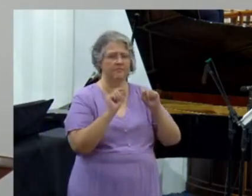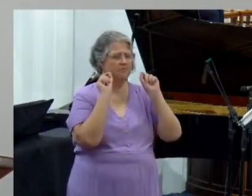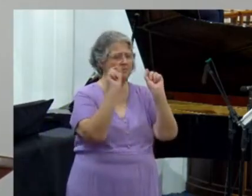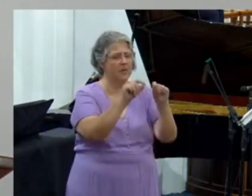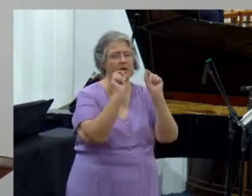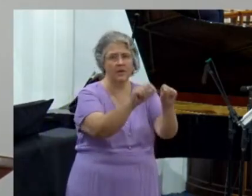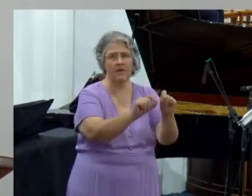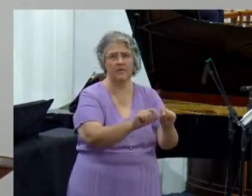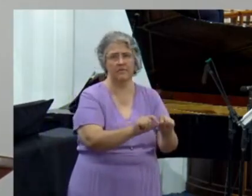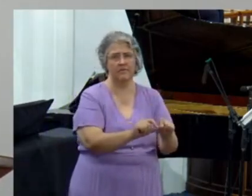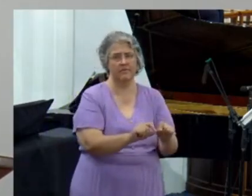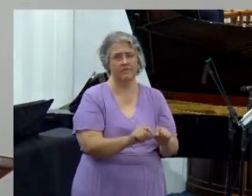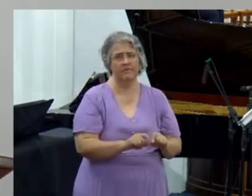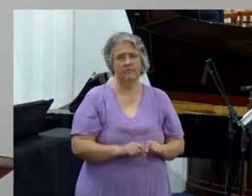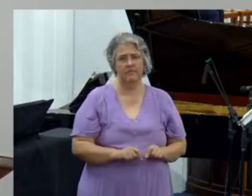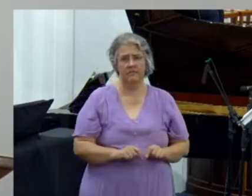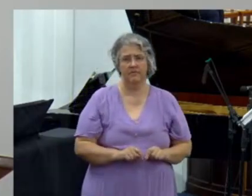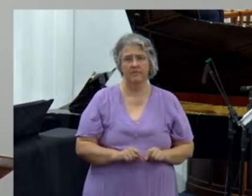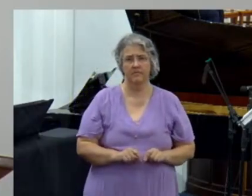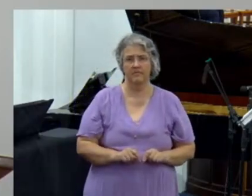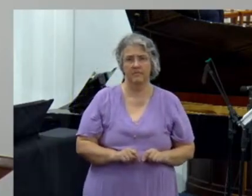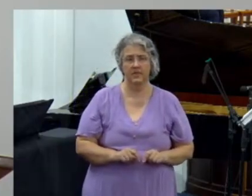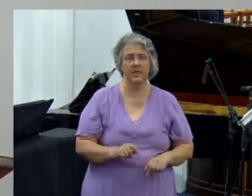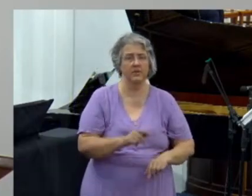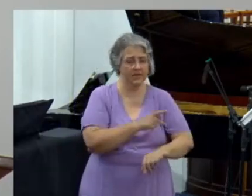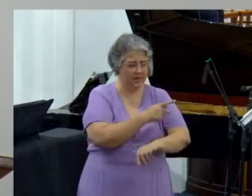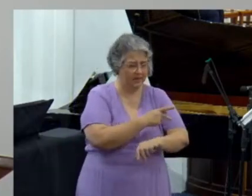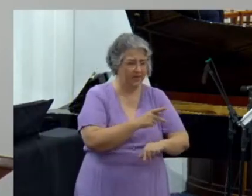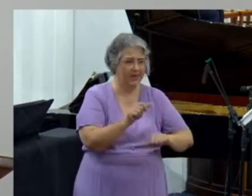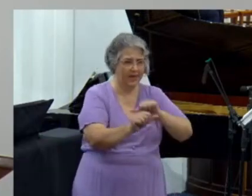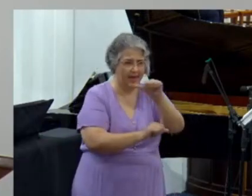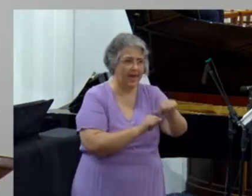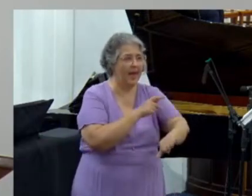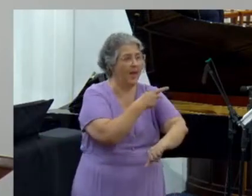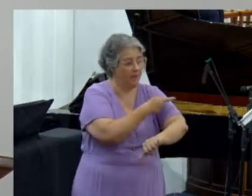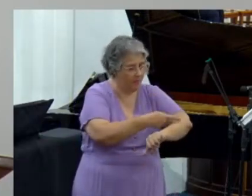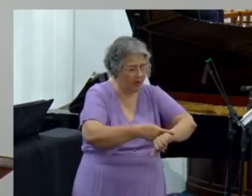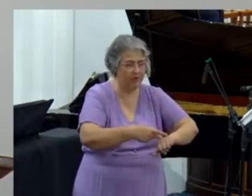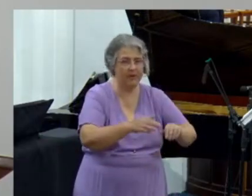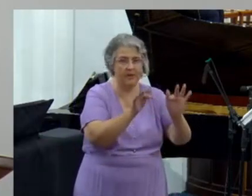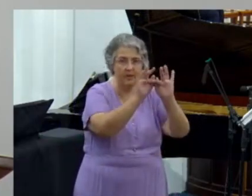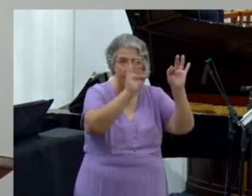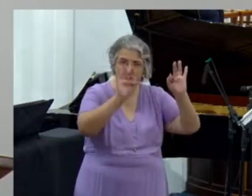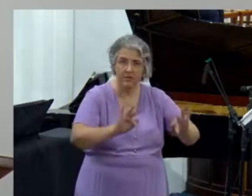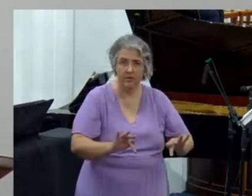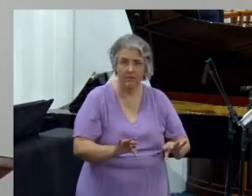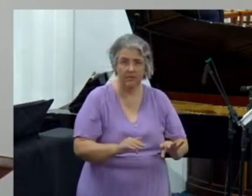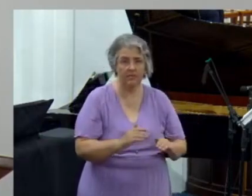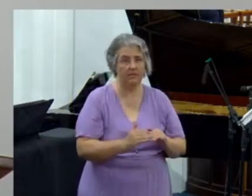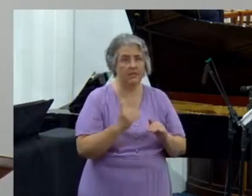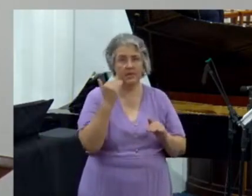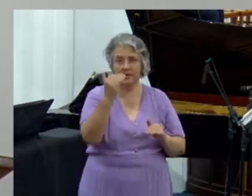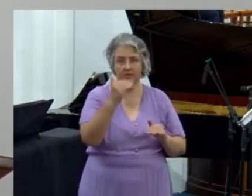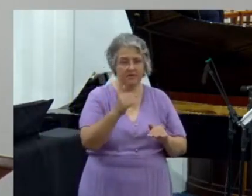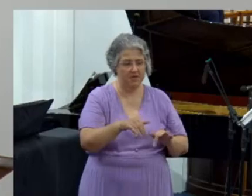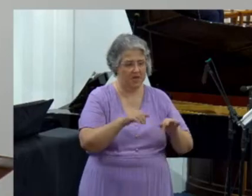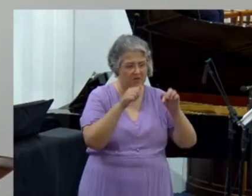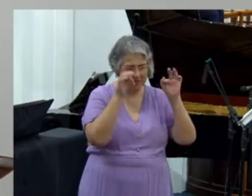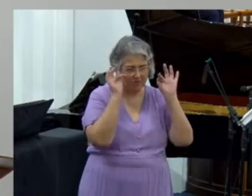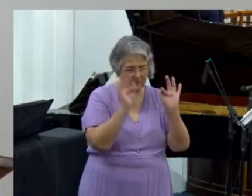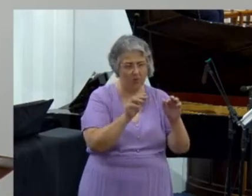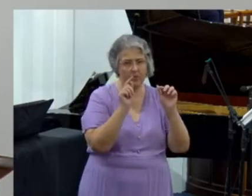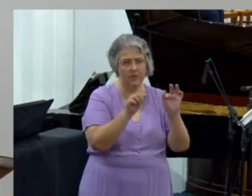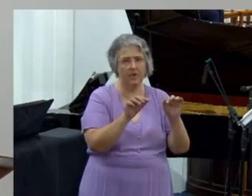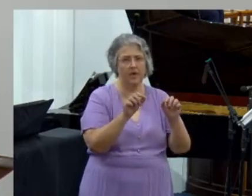Sim, temporariamente é a purificação do templo. Mas essa passagem, acima de tudo, é a